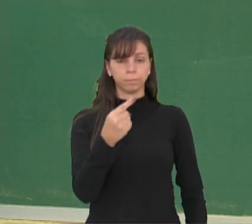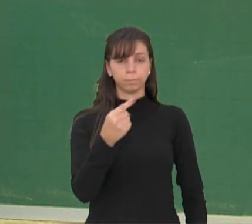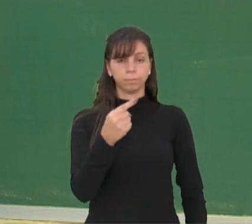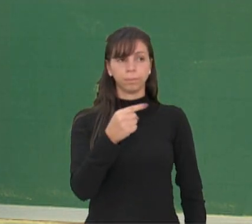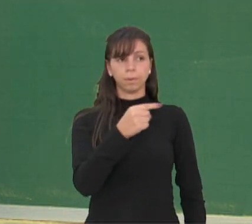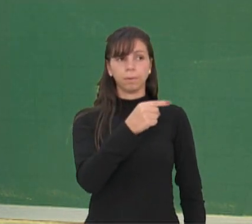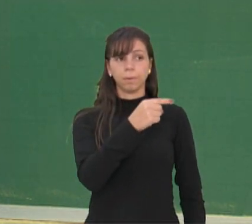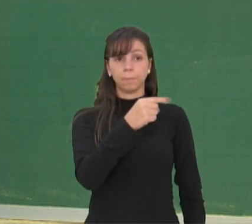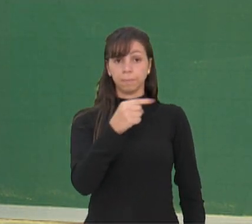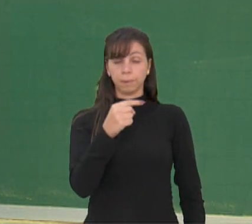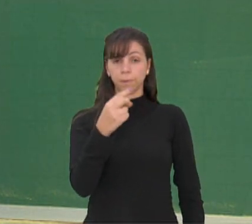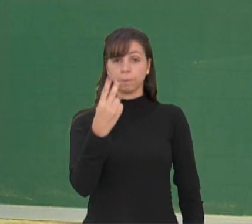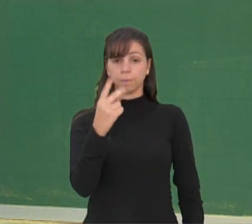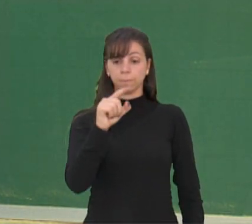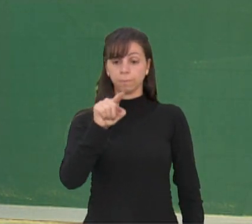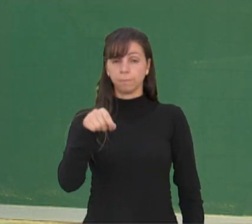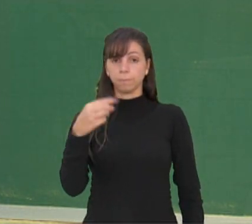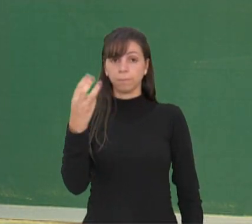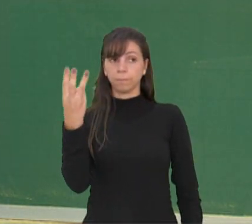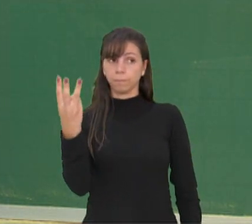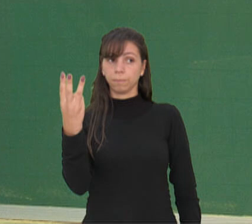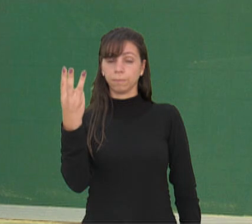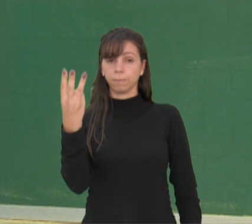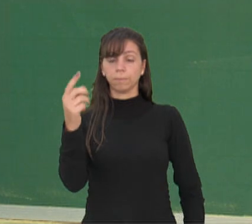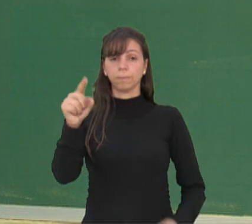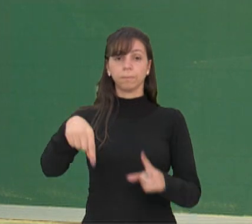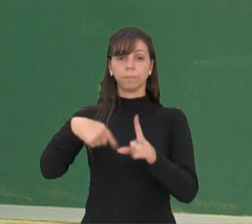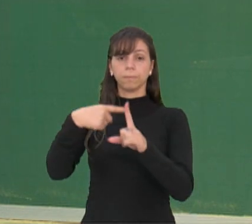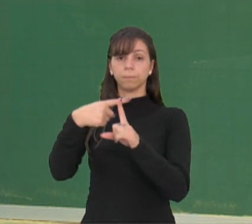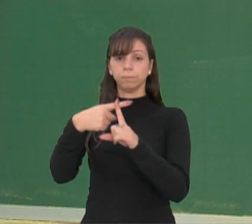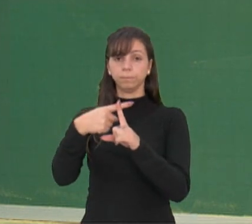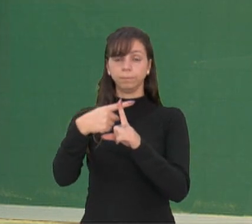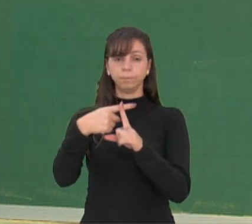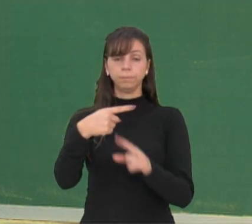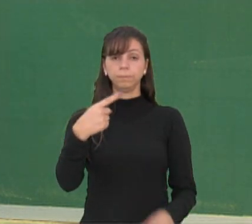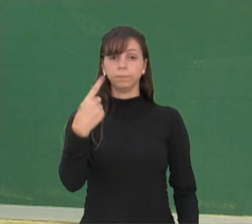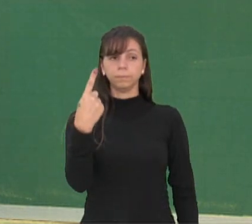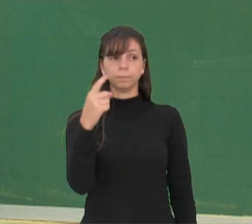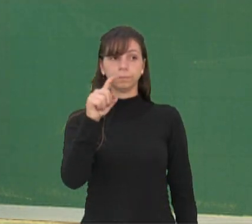menos 2,3 mais 1,41.